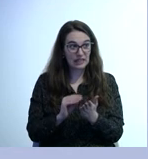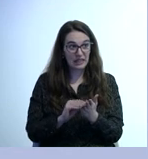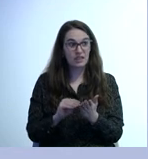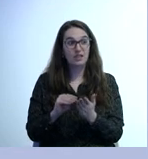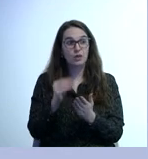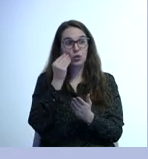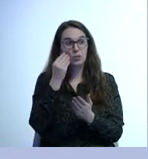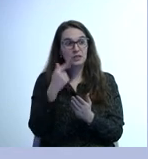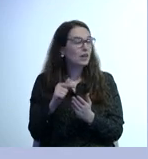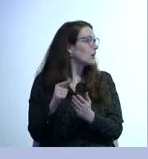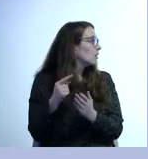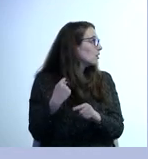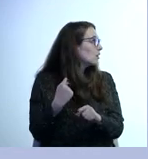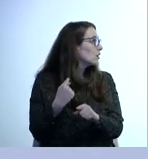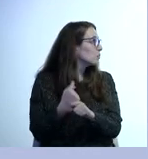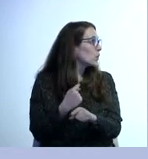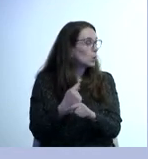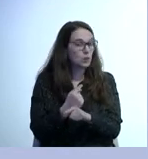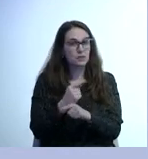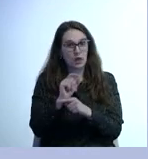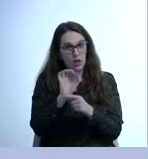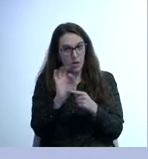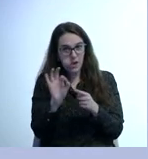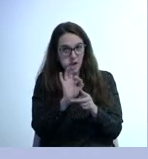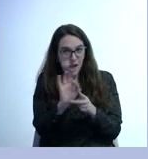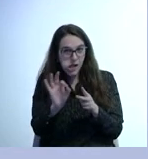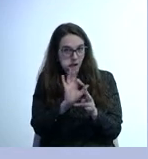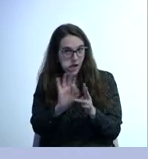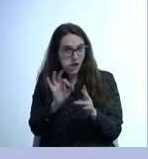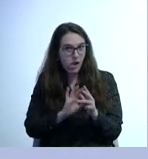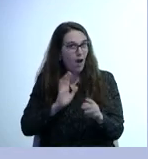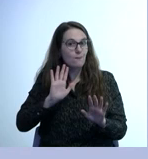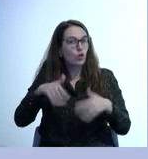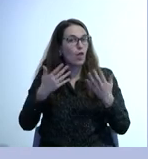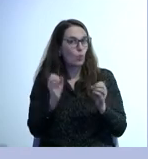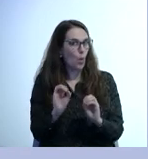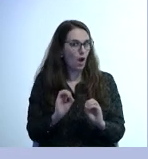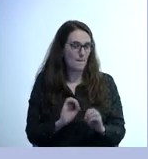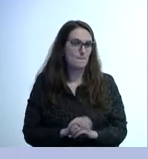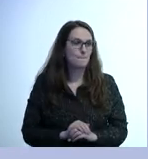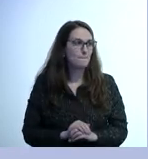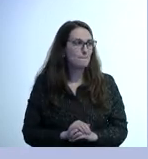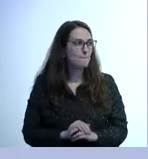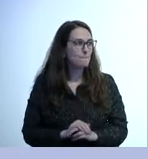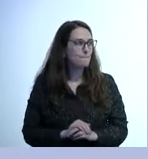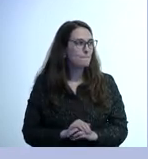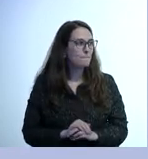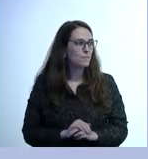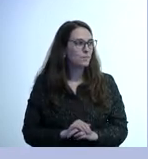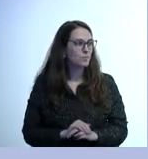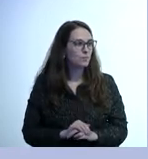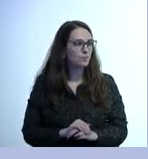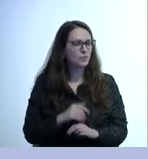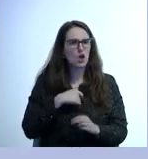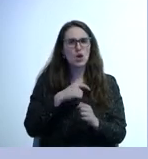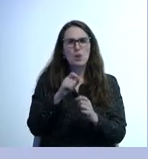é dada. Tem que ser numa ordem, etc., assim, assado. Em resumo, eu deixei de escrever